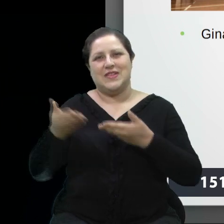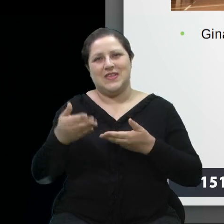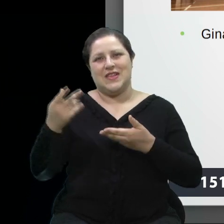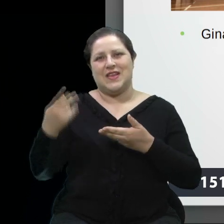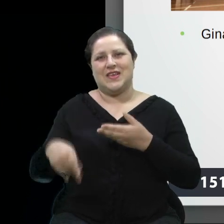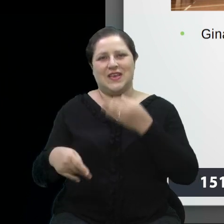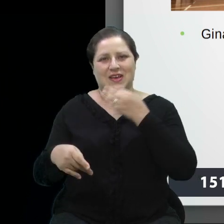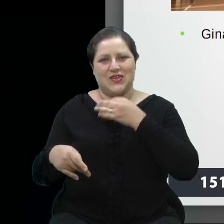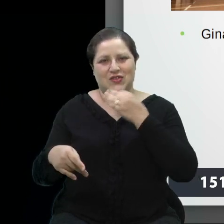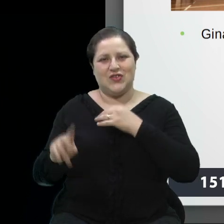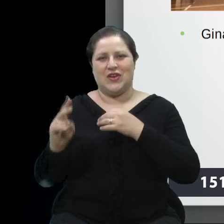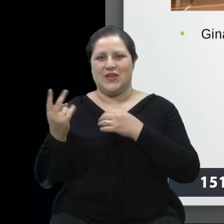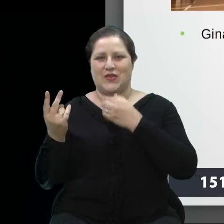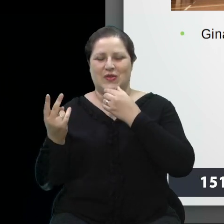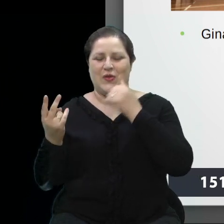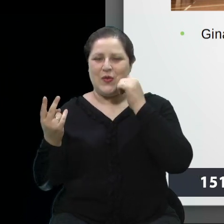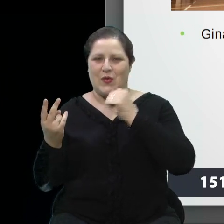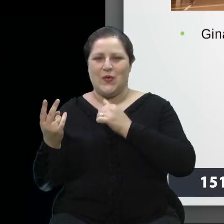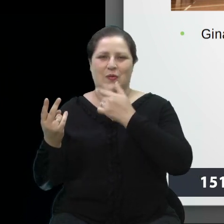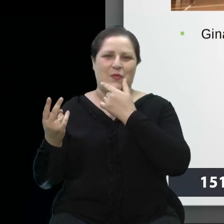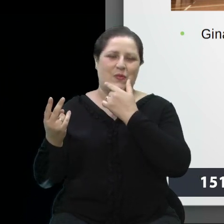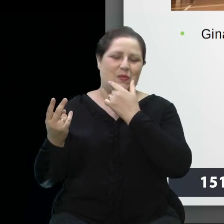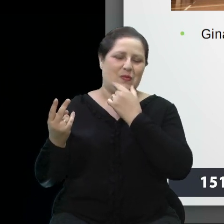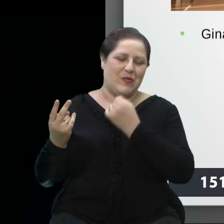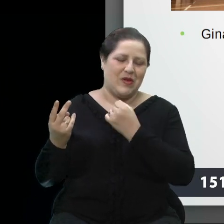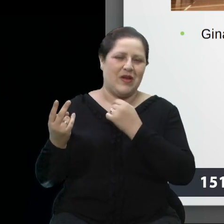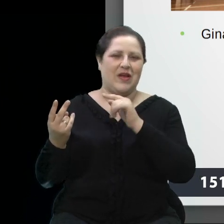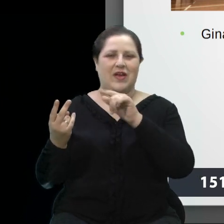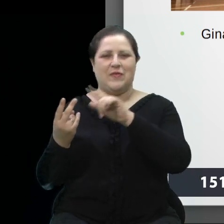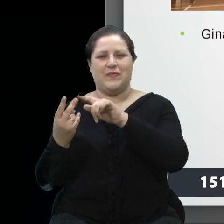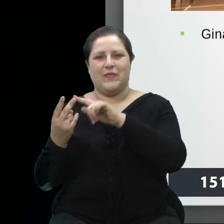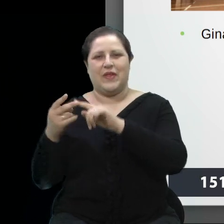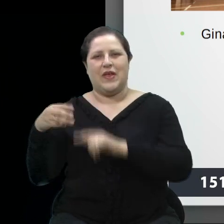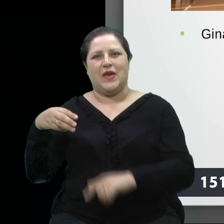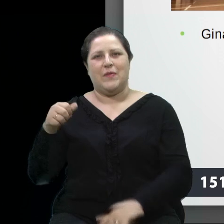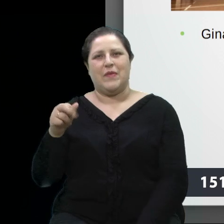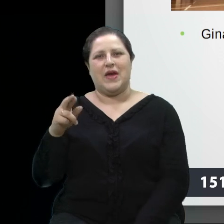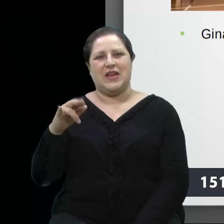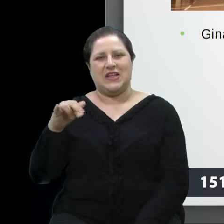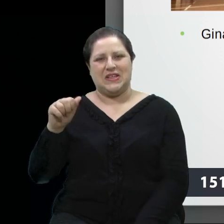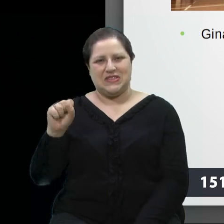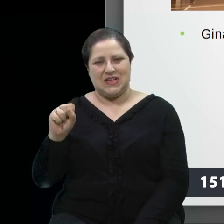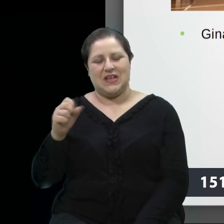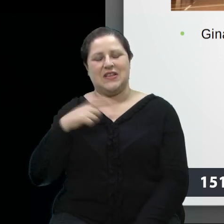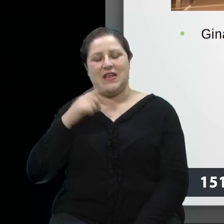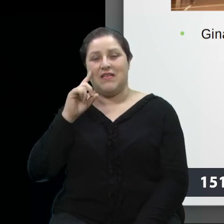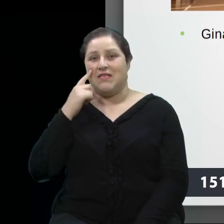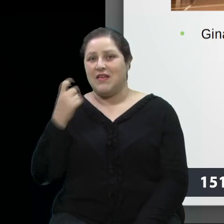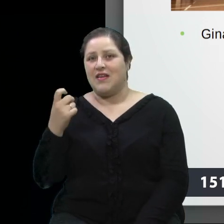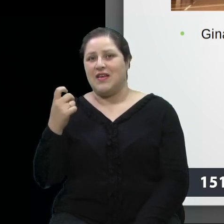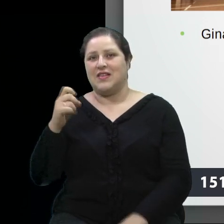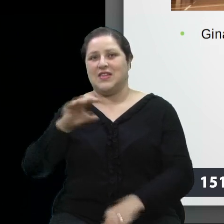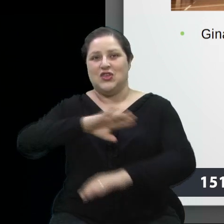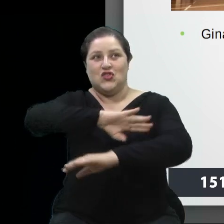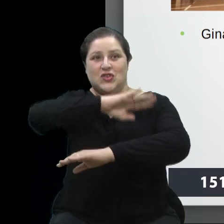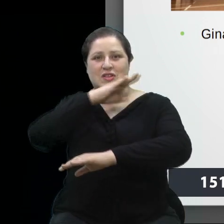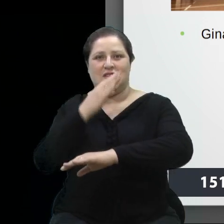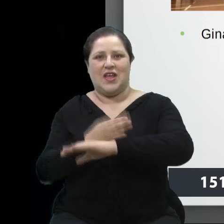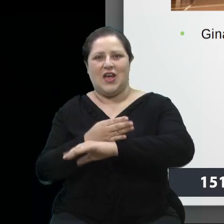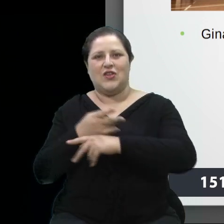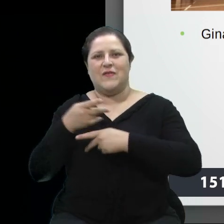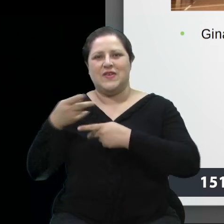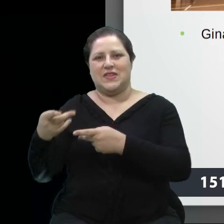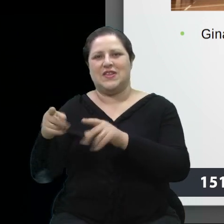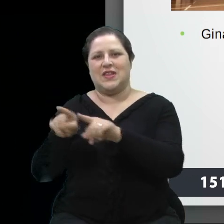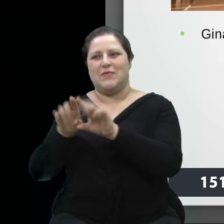Sul, né? A Marisa, no ginásio Enxutão, ela tem um interesse muito específico por ginásios, mas visita estádios, é